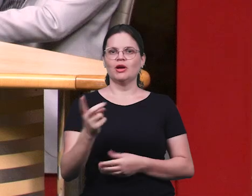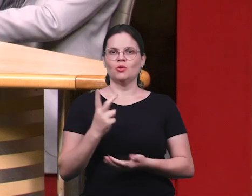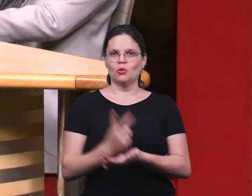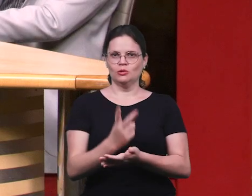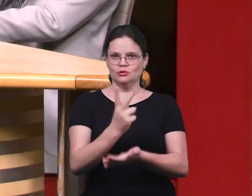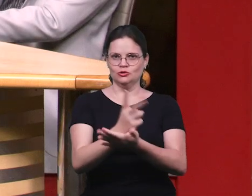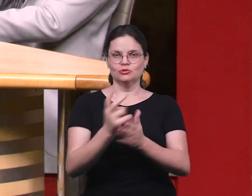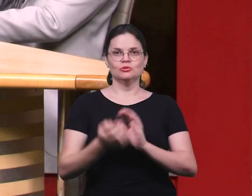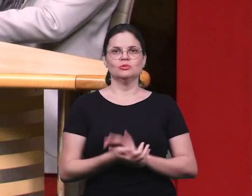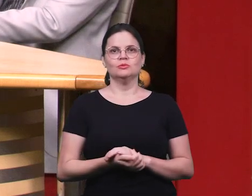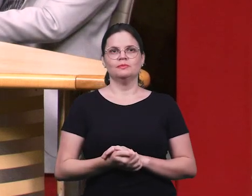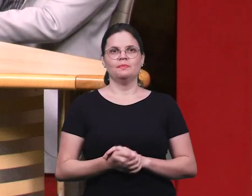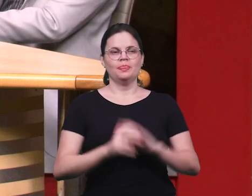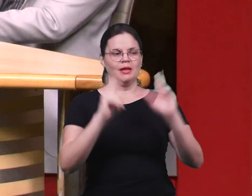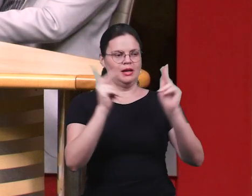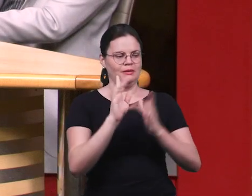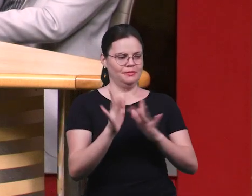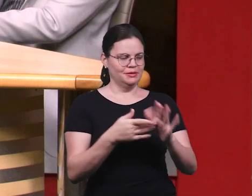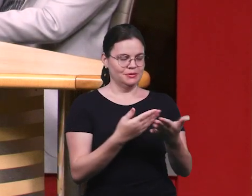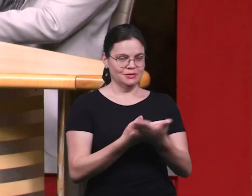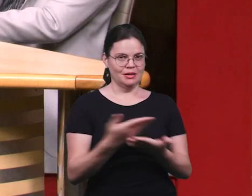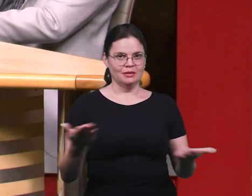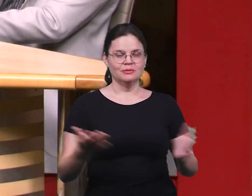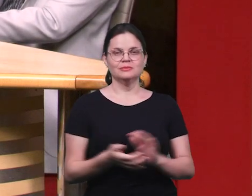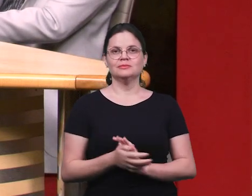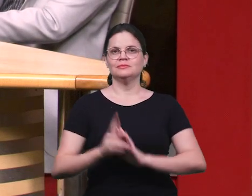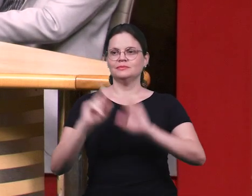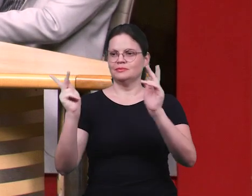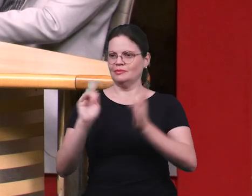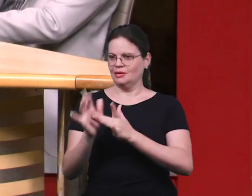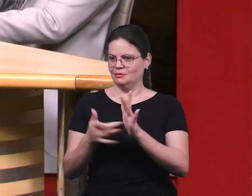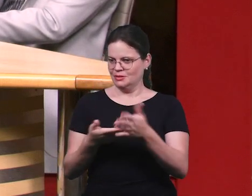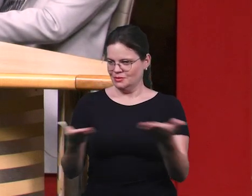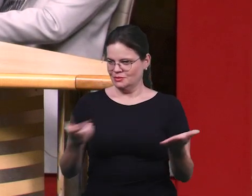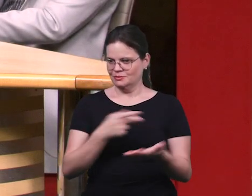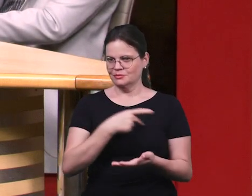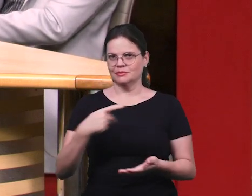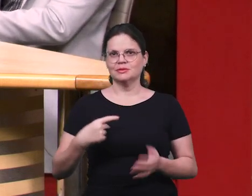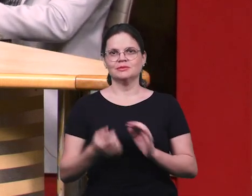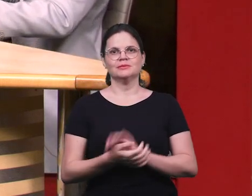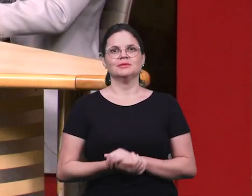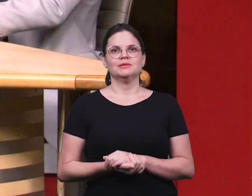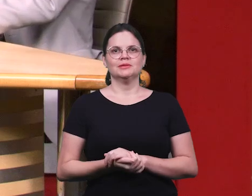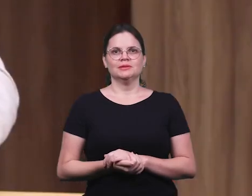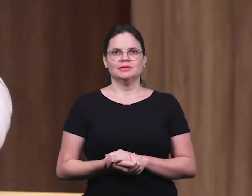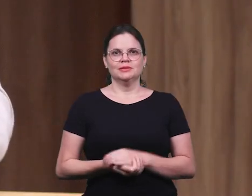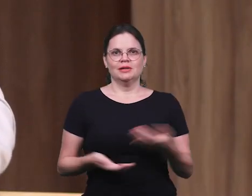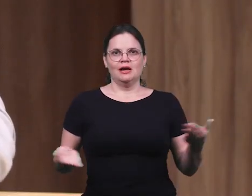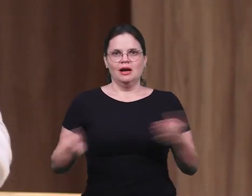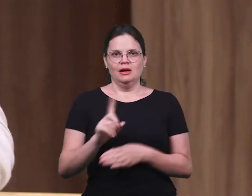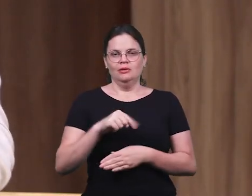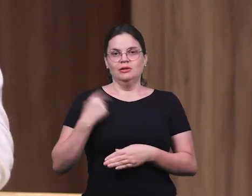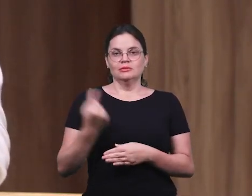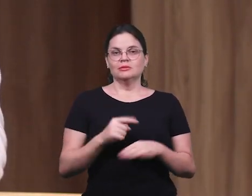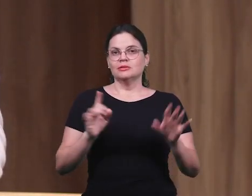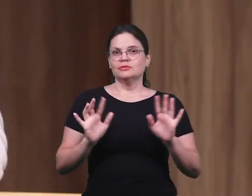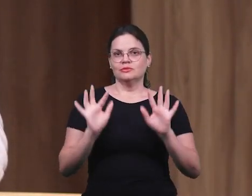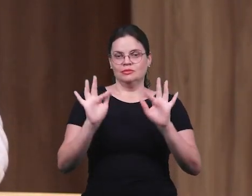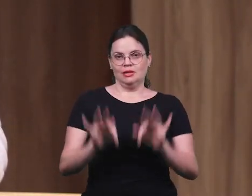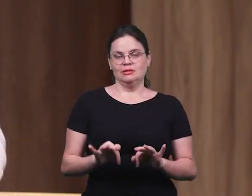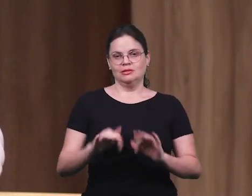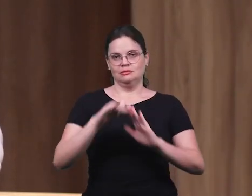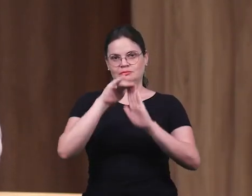tema. Guilherme, a paz do Senhor. Paz do Senhor. Paz do Senhor Roger. Pastor Marcelo. Nós estamos chegando ao fim desse